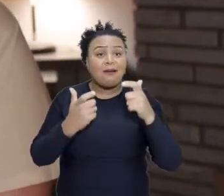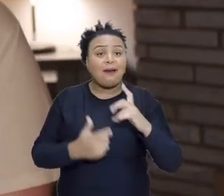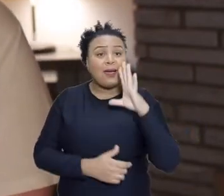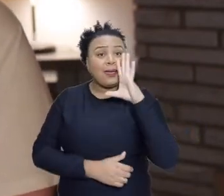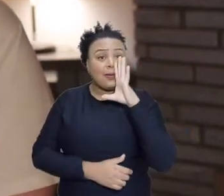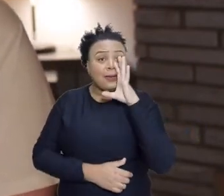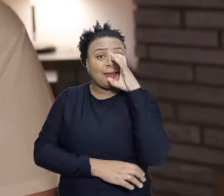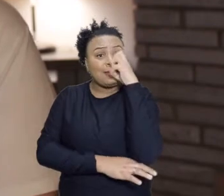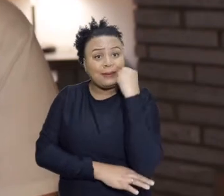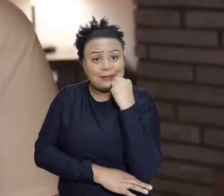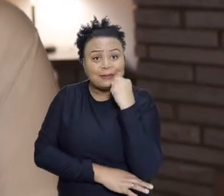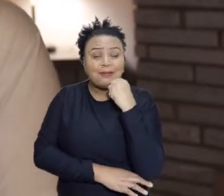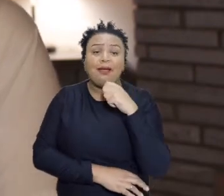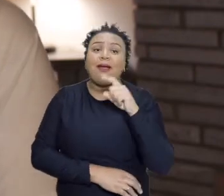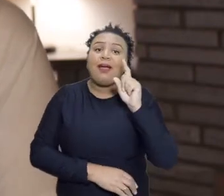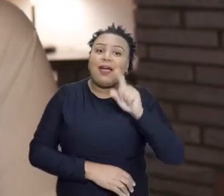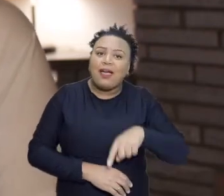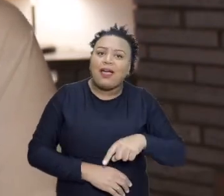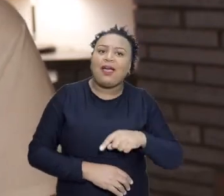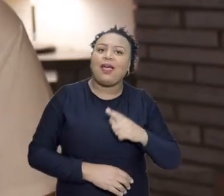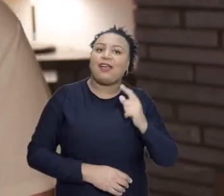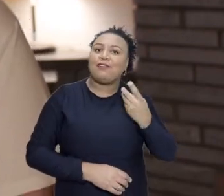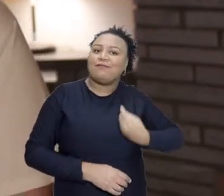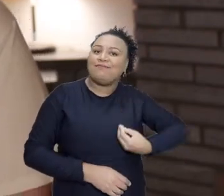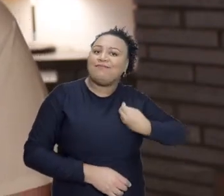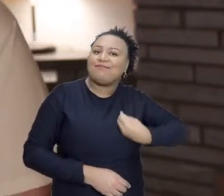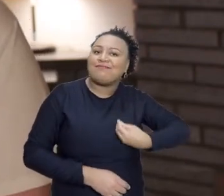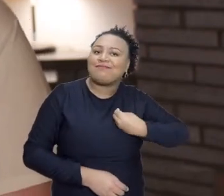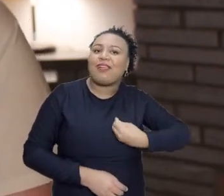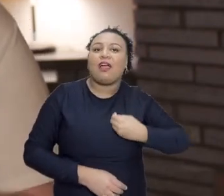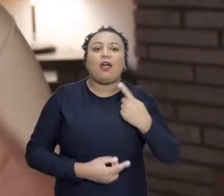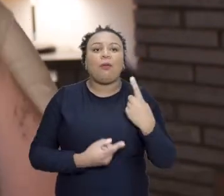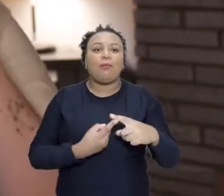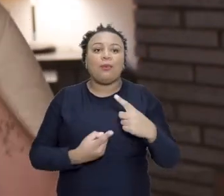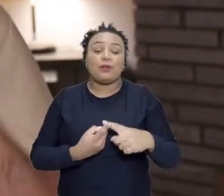um ato de sobrevivência, porque